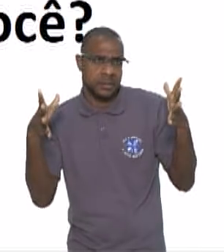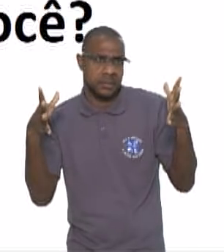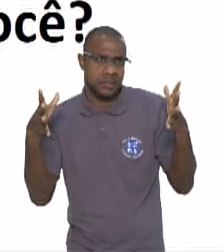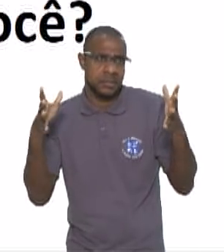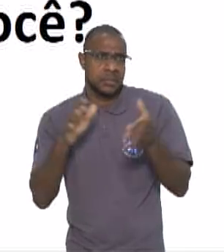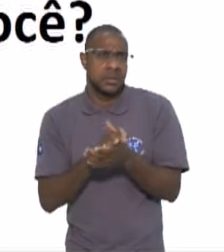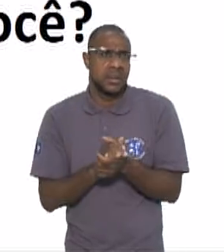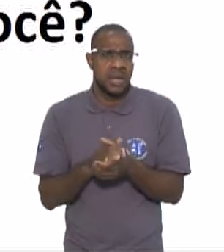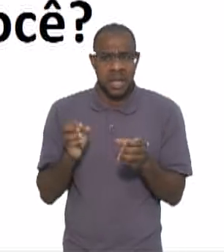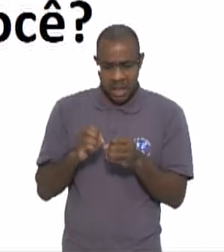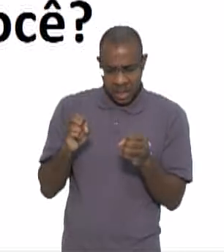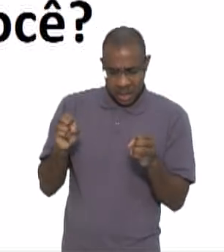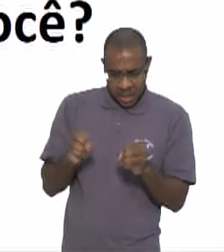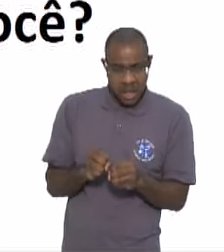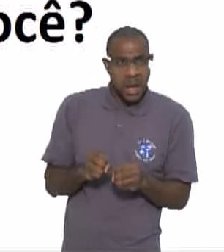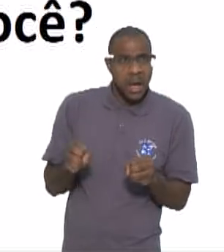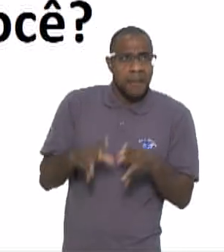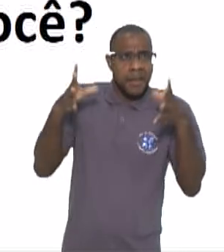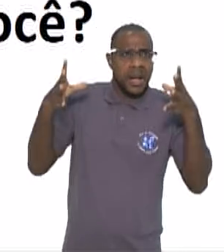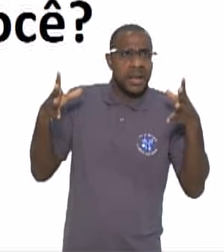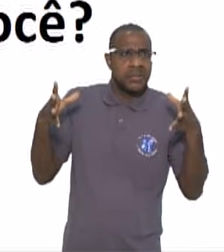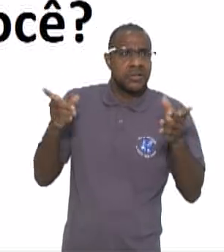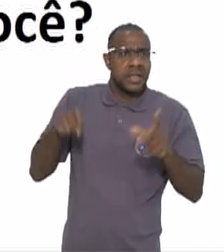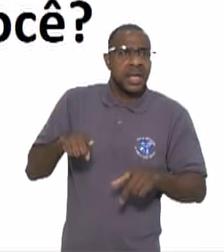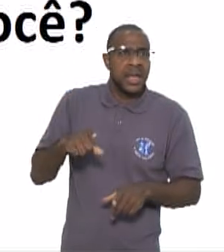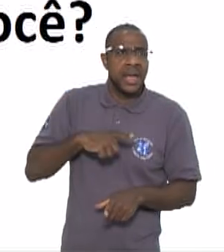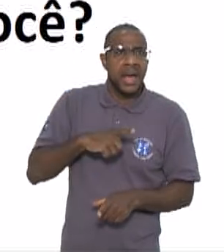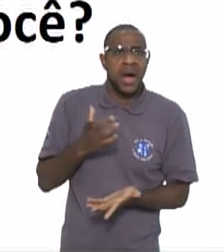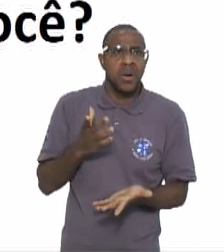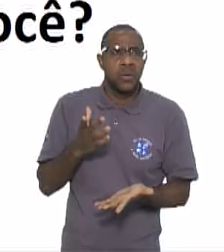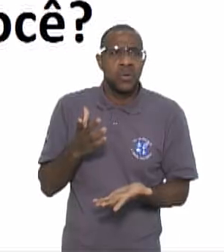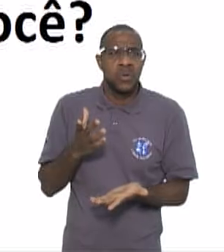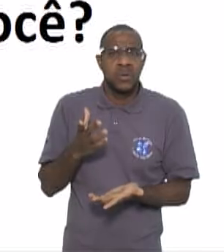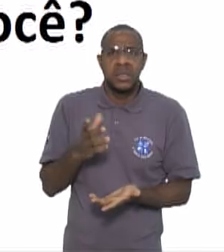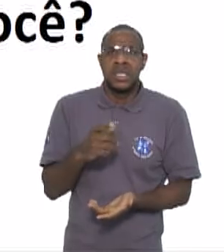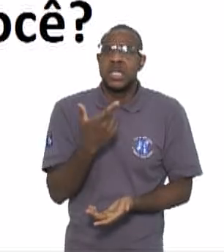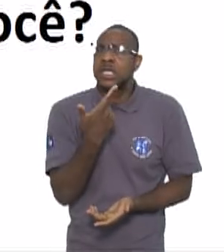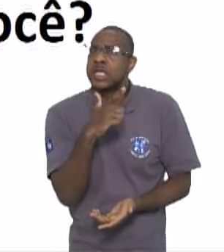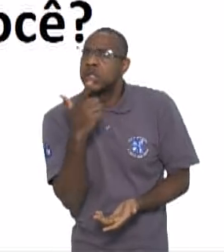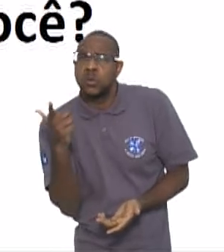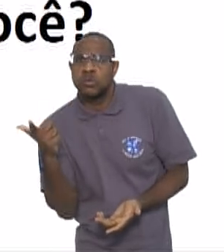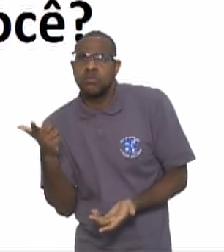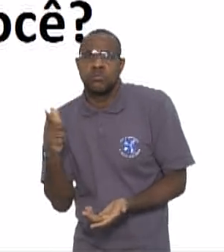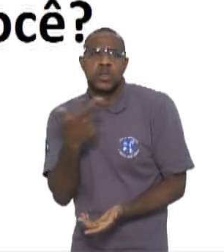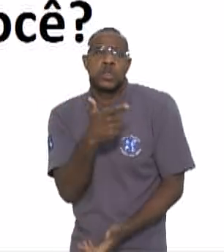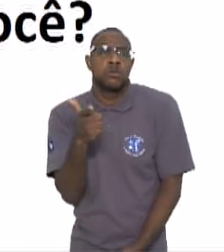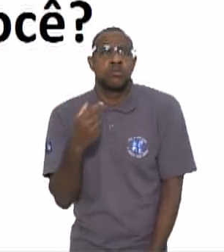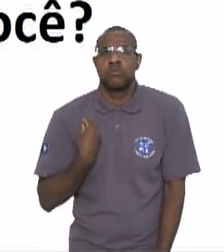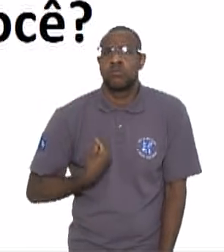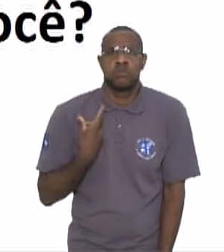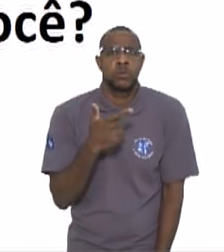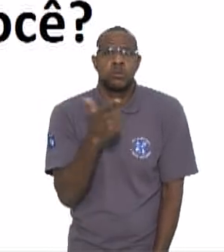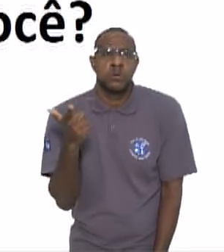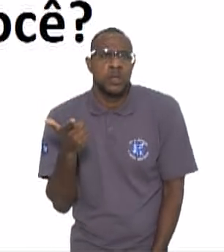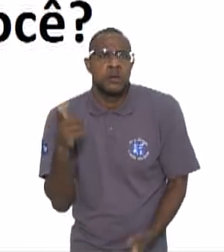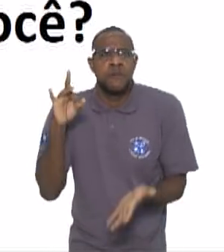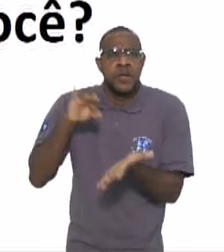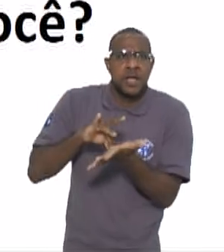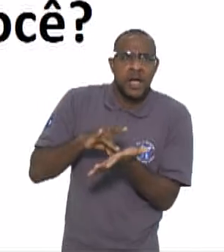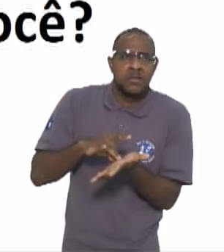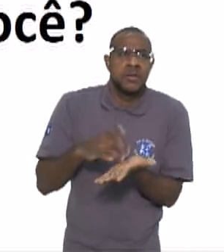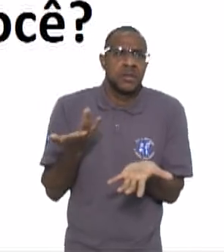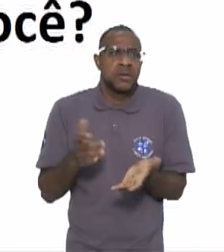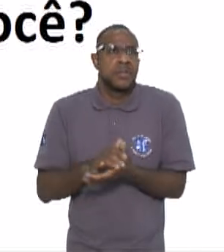é algo irreal, presente apenas em ficções e nas ideias dos povos primitivos? Você possui objetos de grande